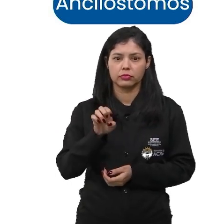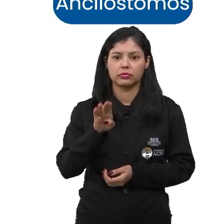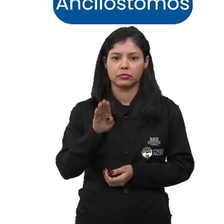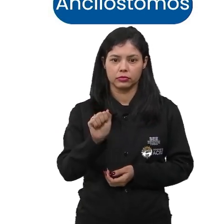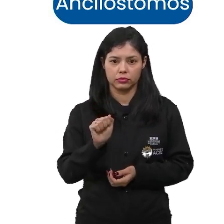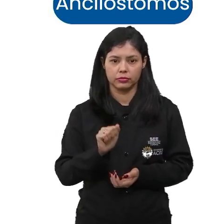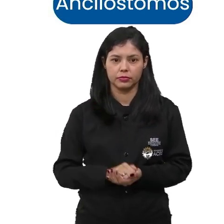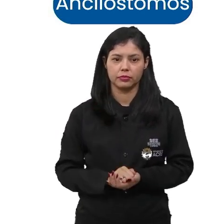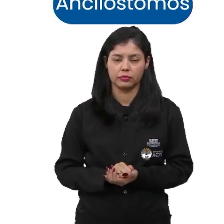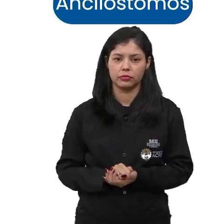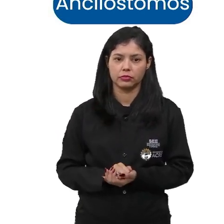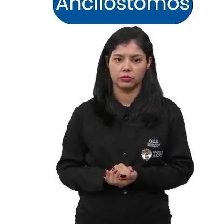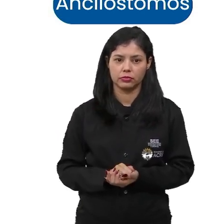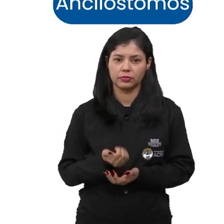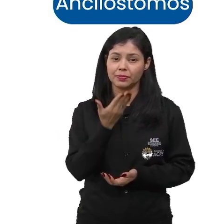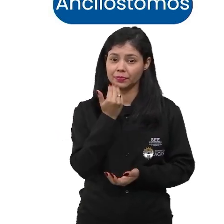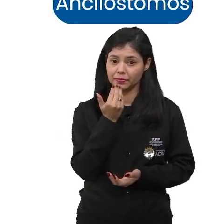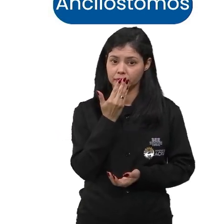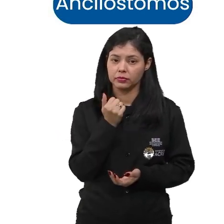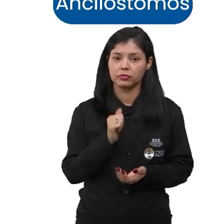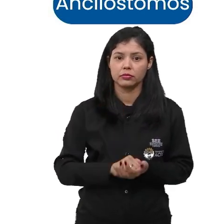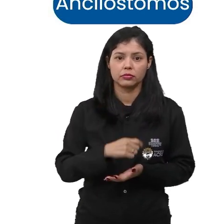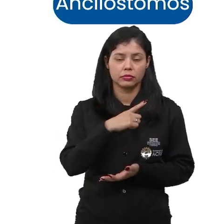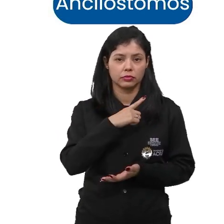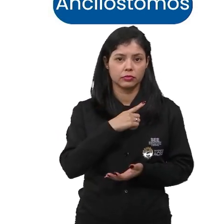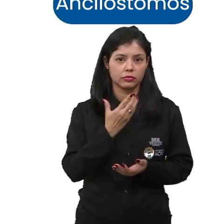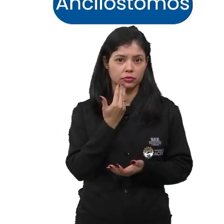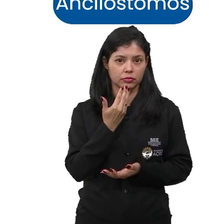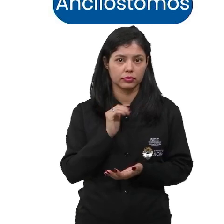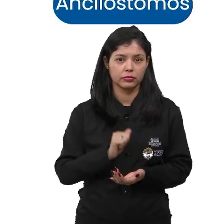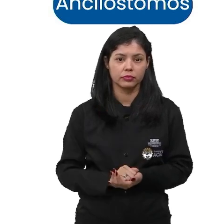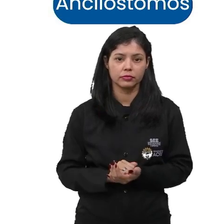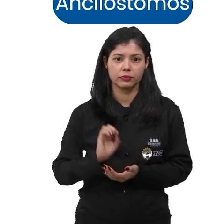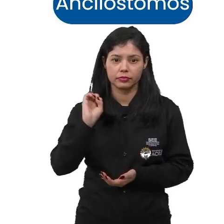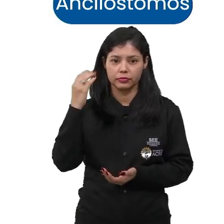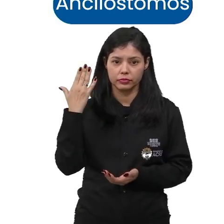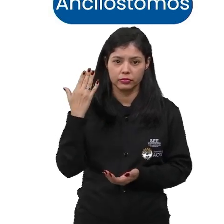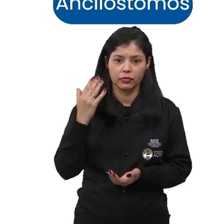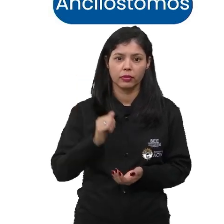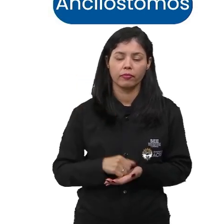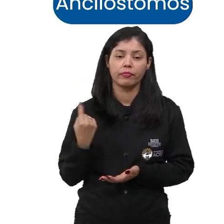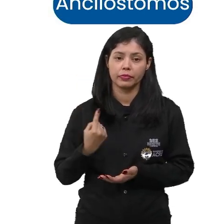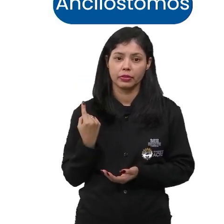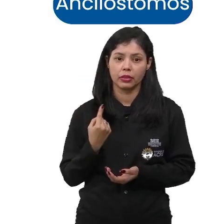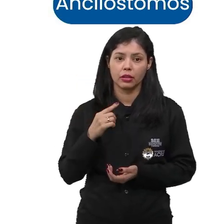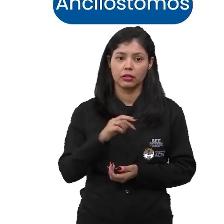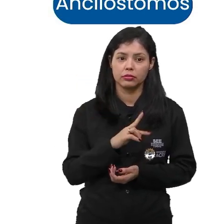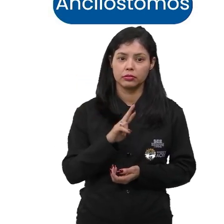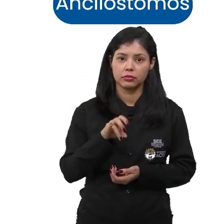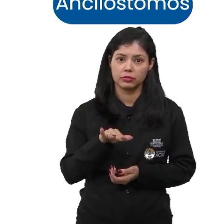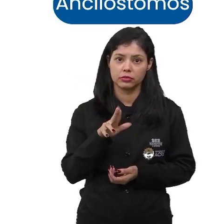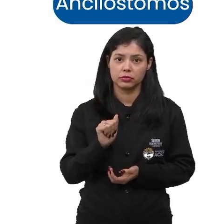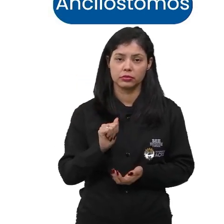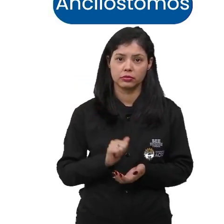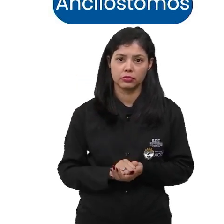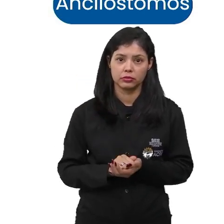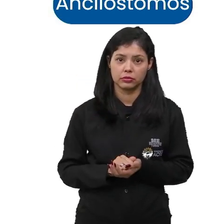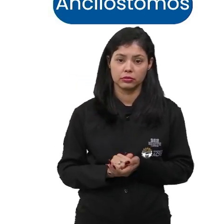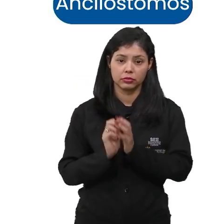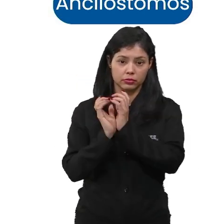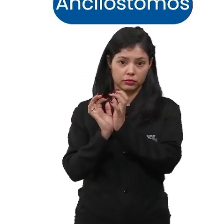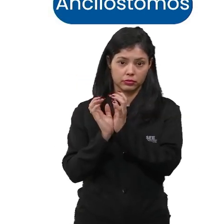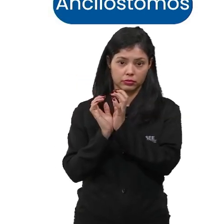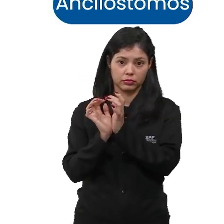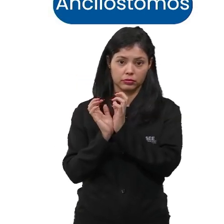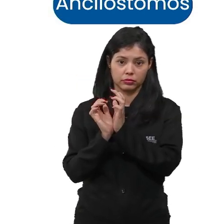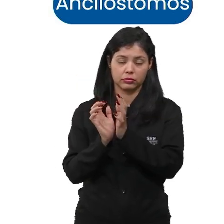que que come, né, esse tipo de alimento. Né? E no caso da solitária, das tênias, ela também pode migrar para o